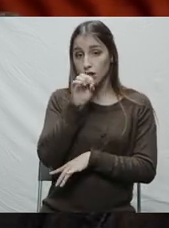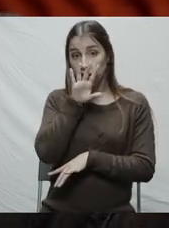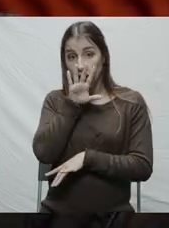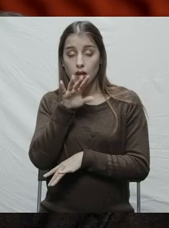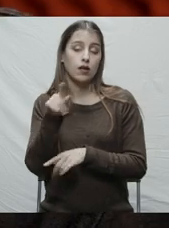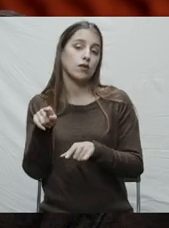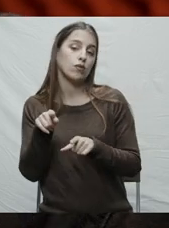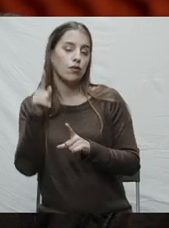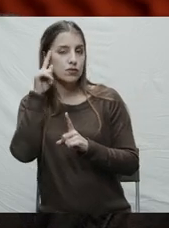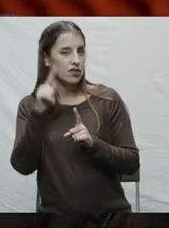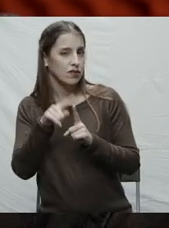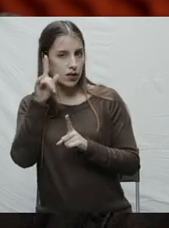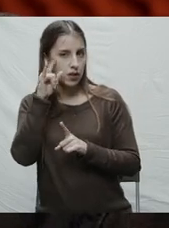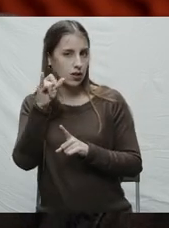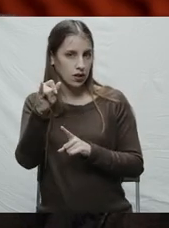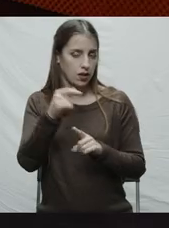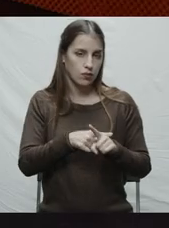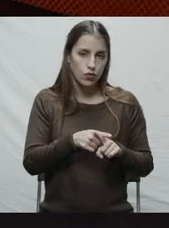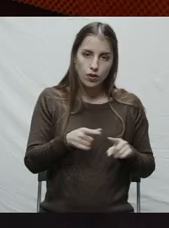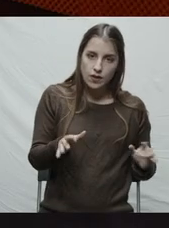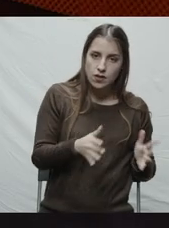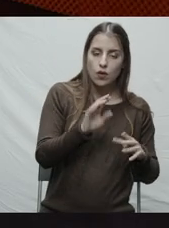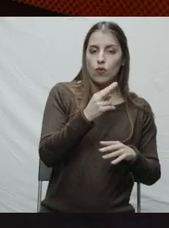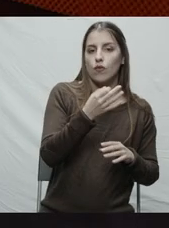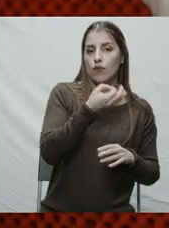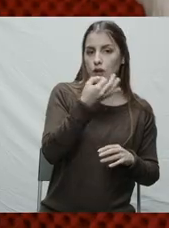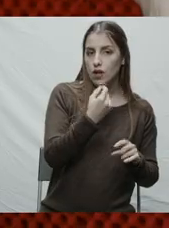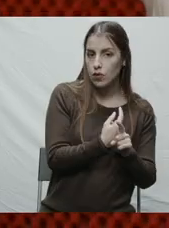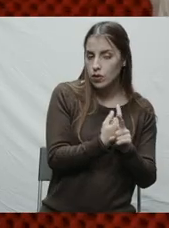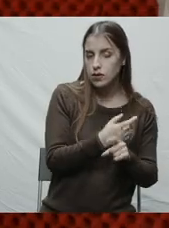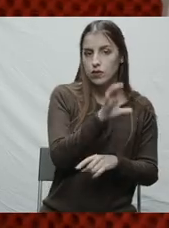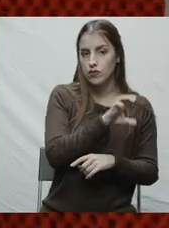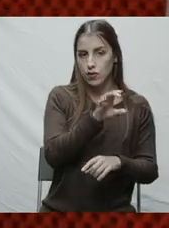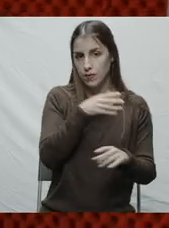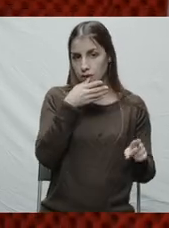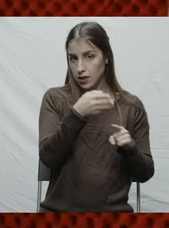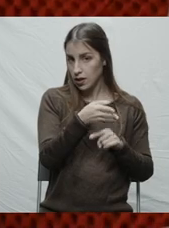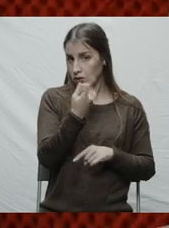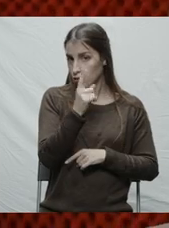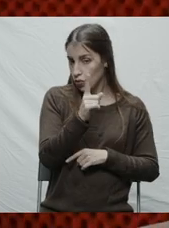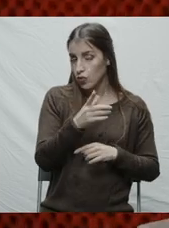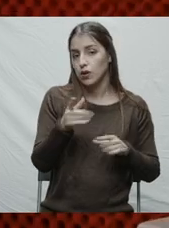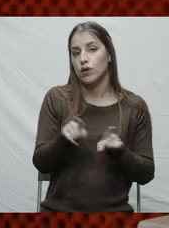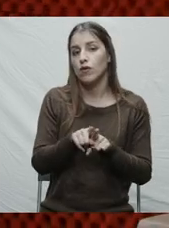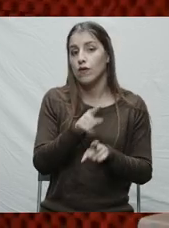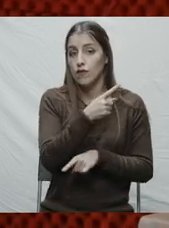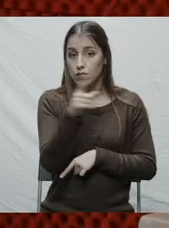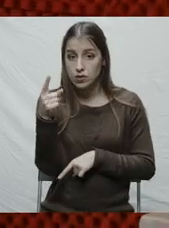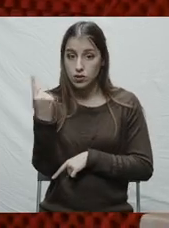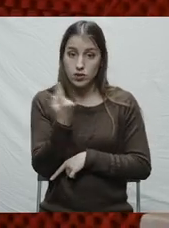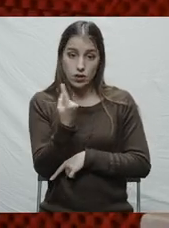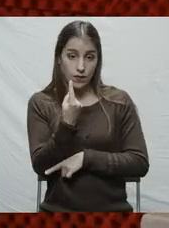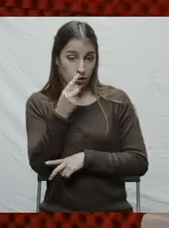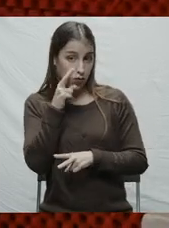de, portanto, Inspirações ou de falar das coisas sim. quase de uma forma indireta, e quando vocês, vá lá, devem